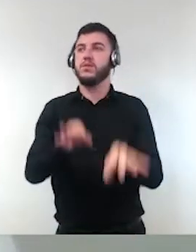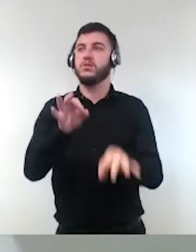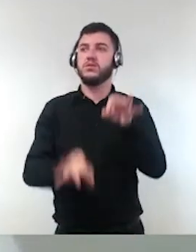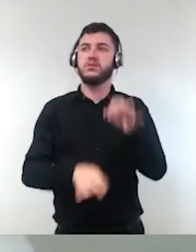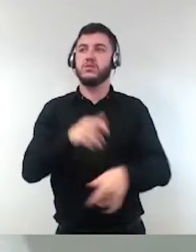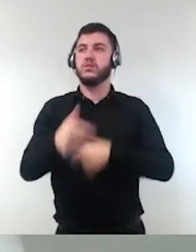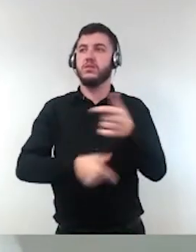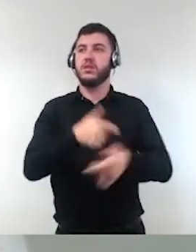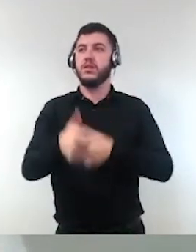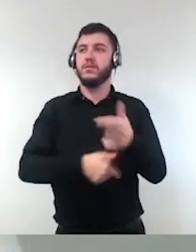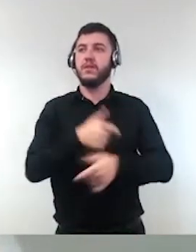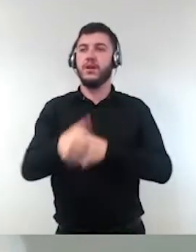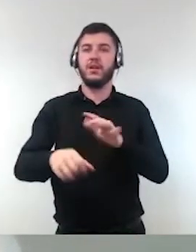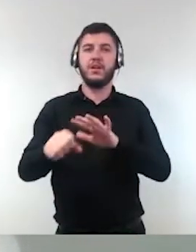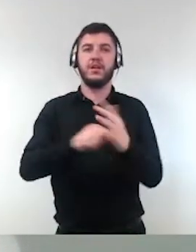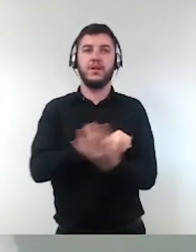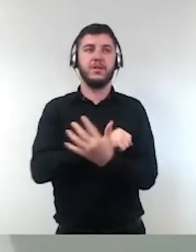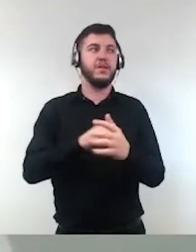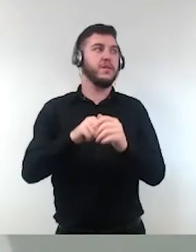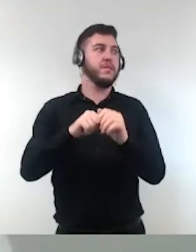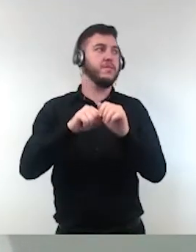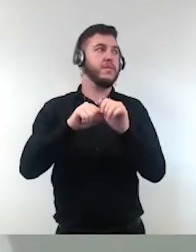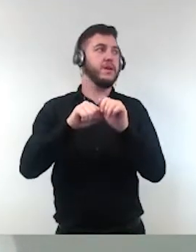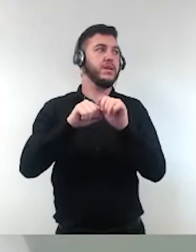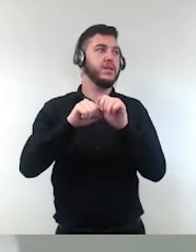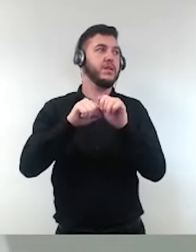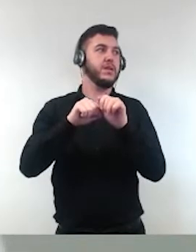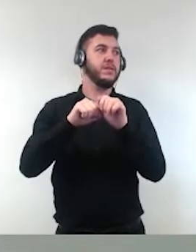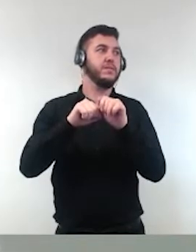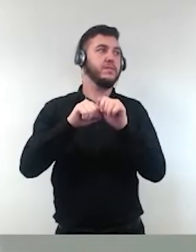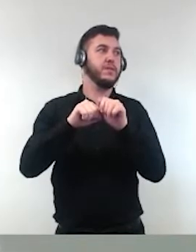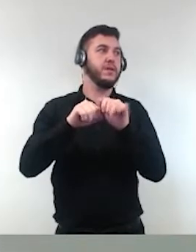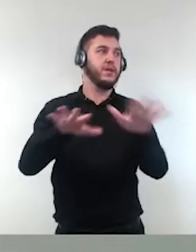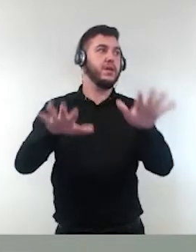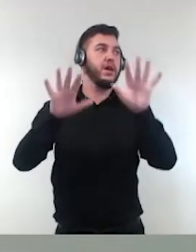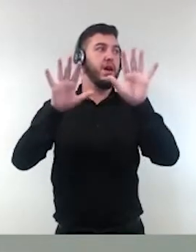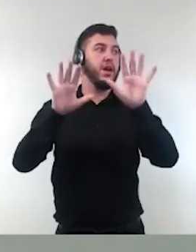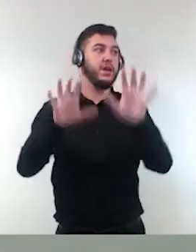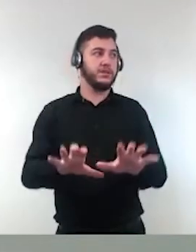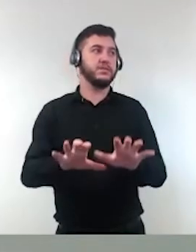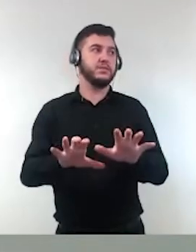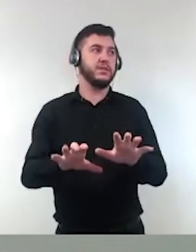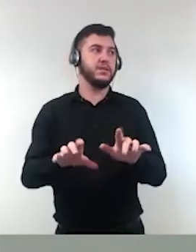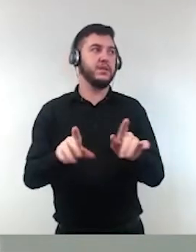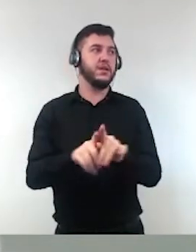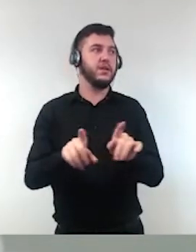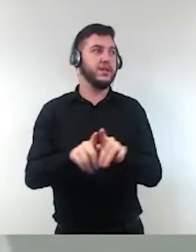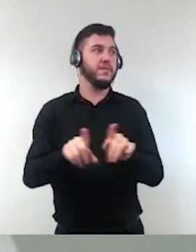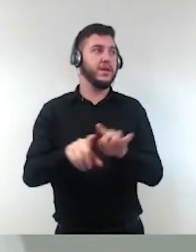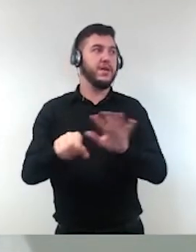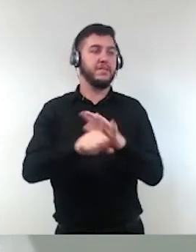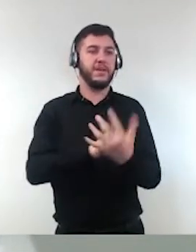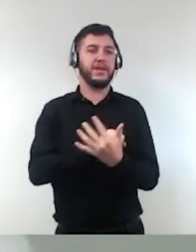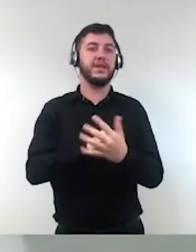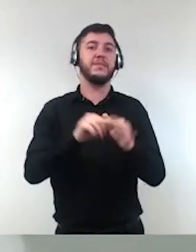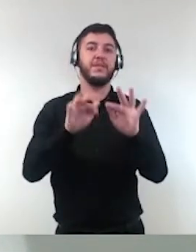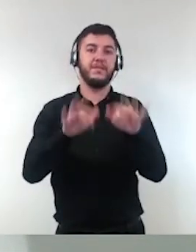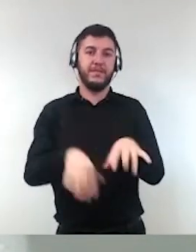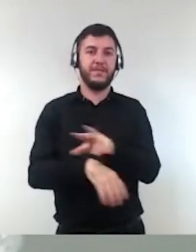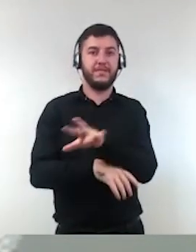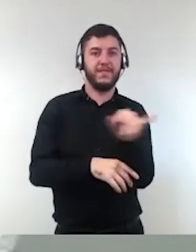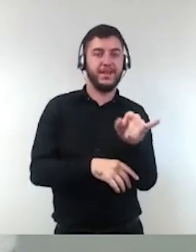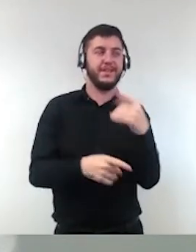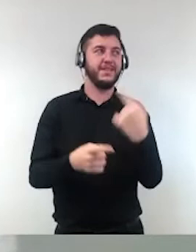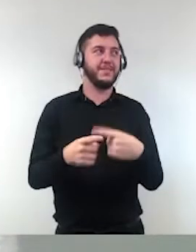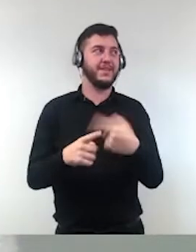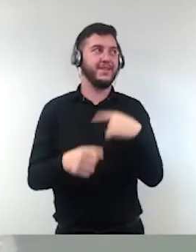pandemia, se revelou muito assim durante a pandemia e será dessa maneira no pós-pandemia, ainda mais com o cenário que nós